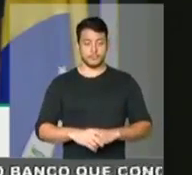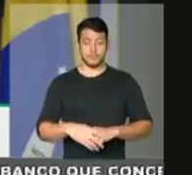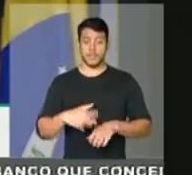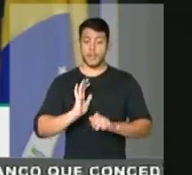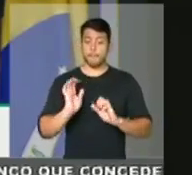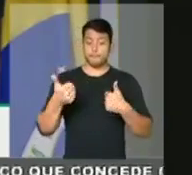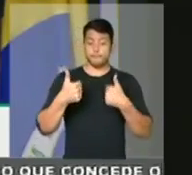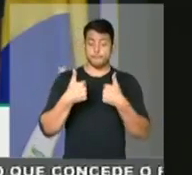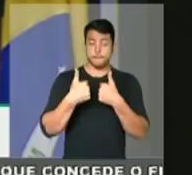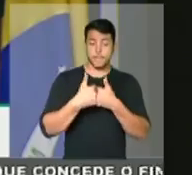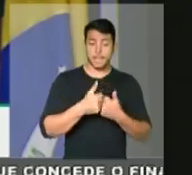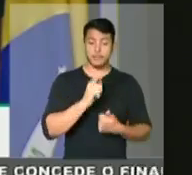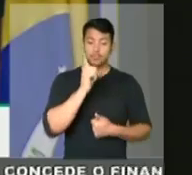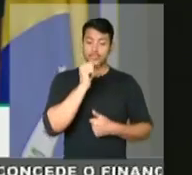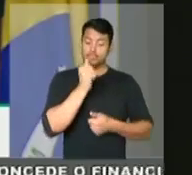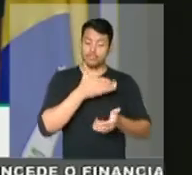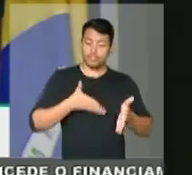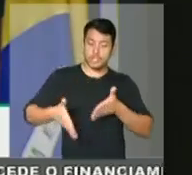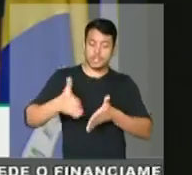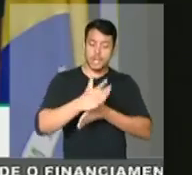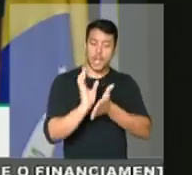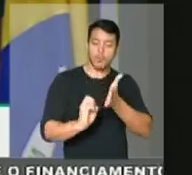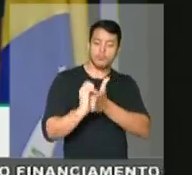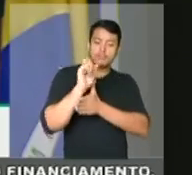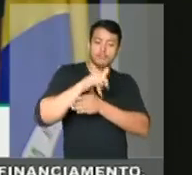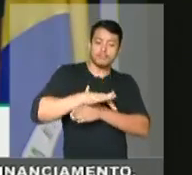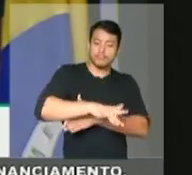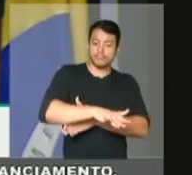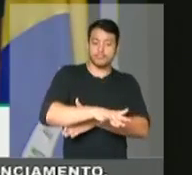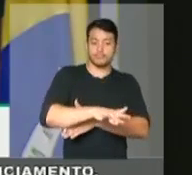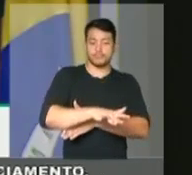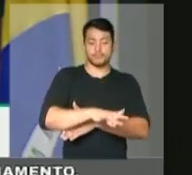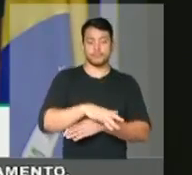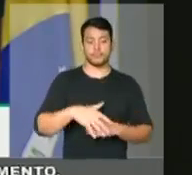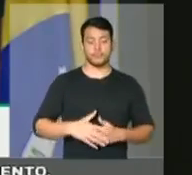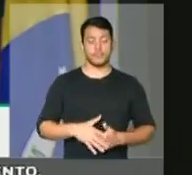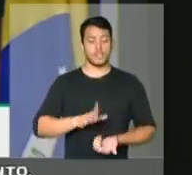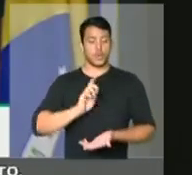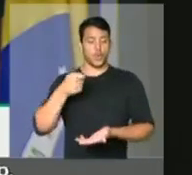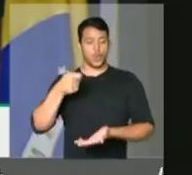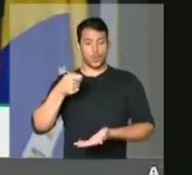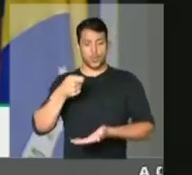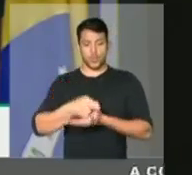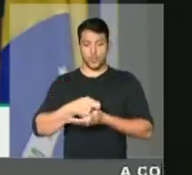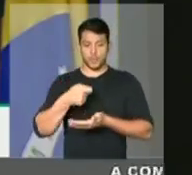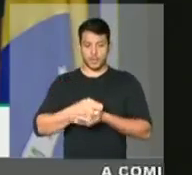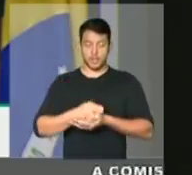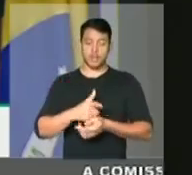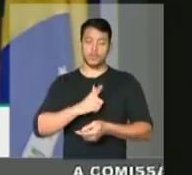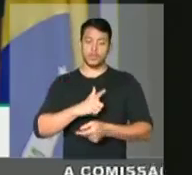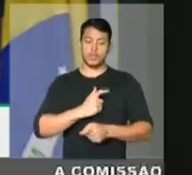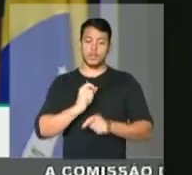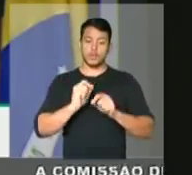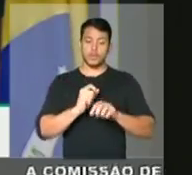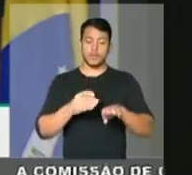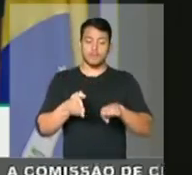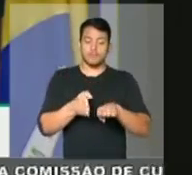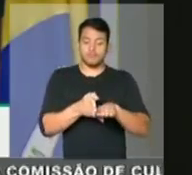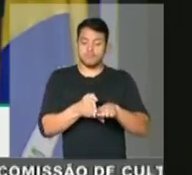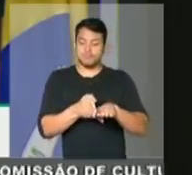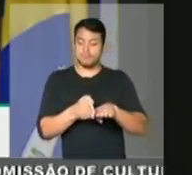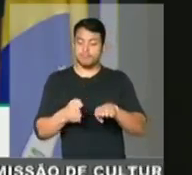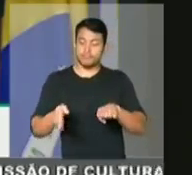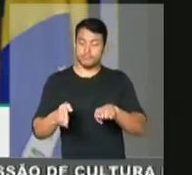águas correntes e dormentes e da faixa de domínio das ferrovias, será obrigatória a reserva de faixa não